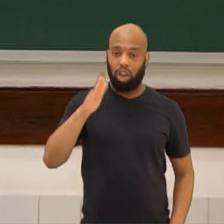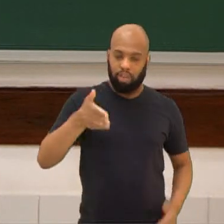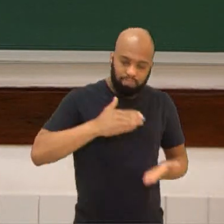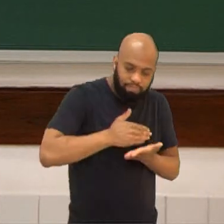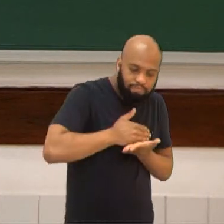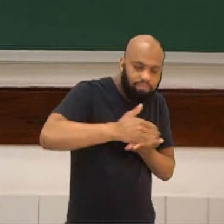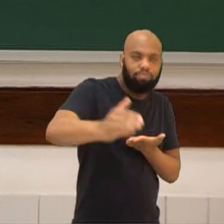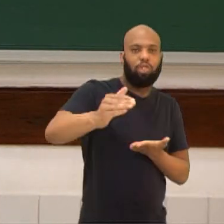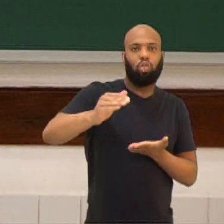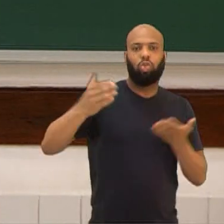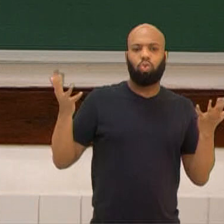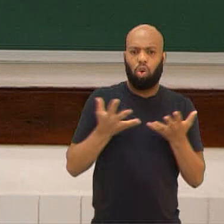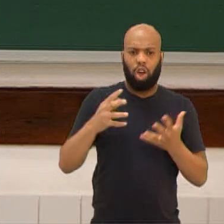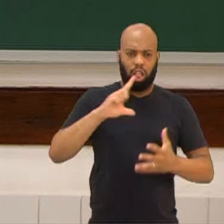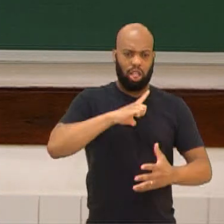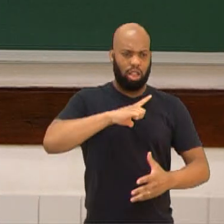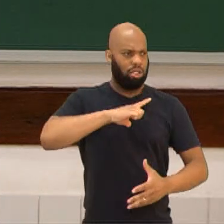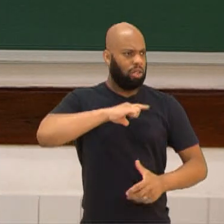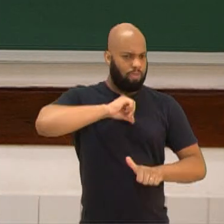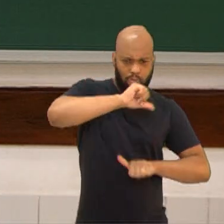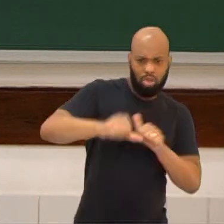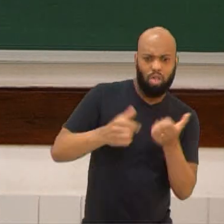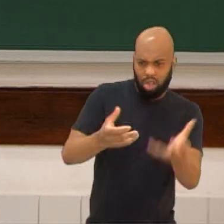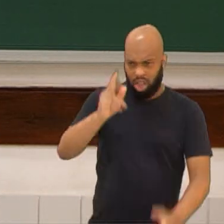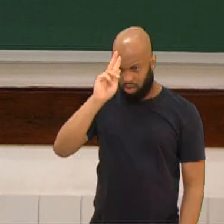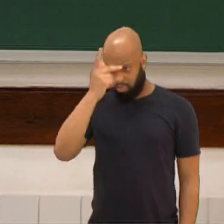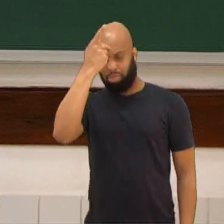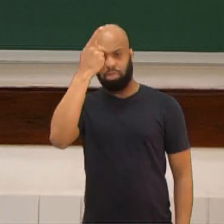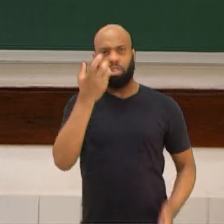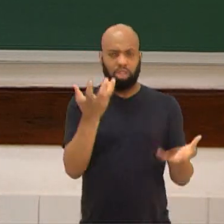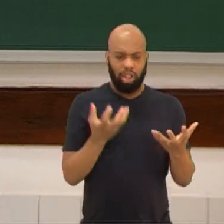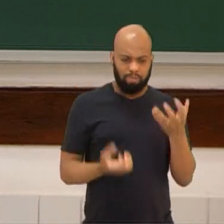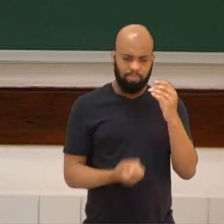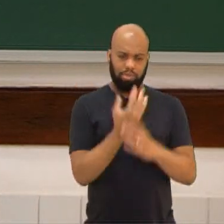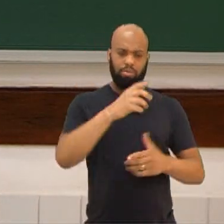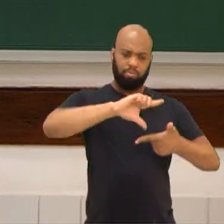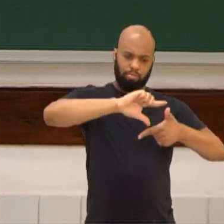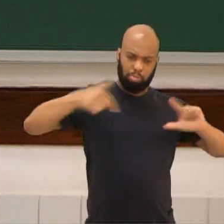que deu aquela revolta neles para criar o modernismo.